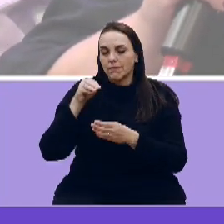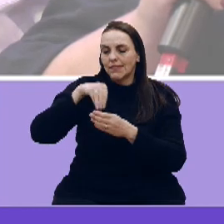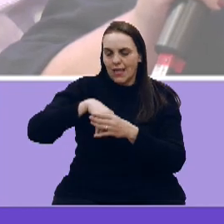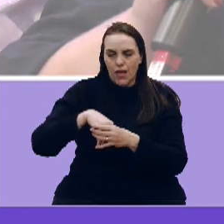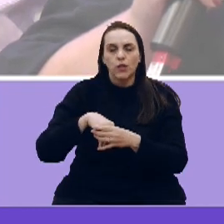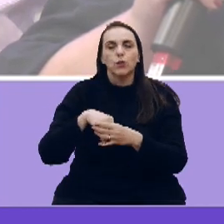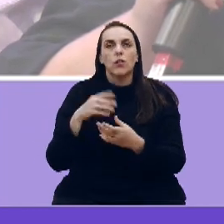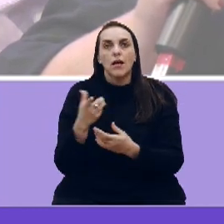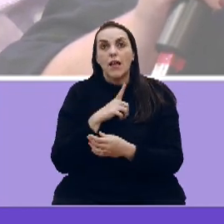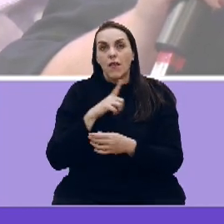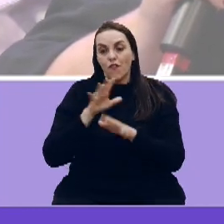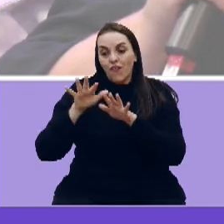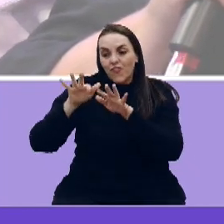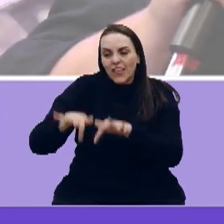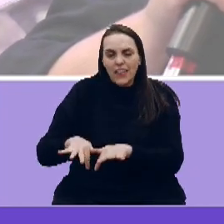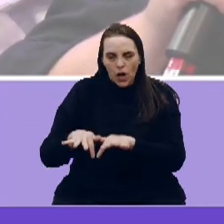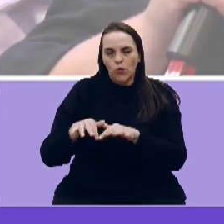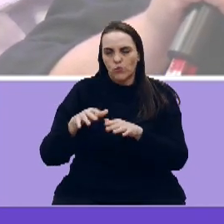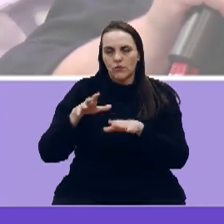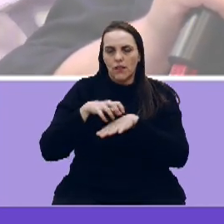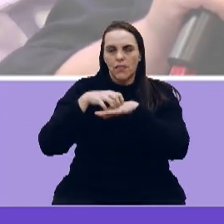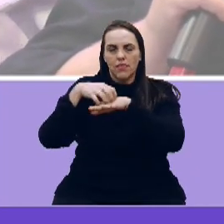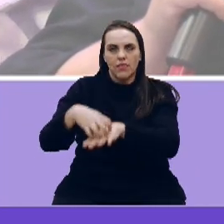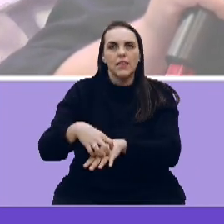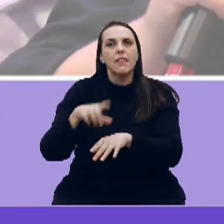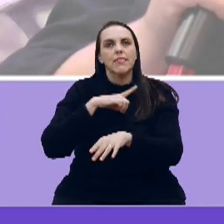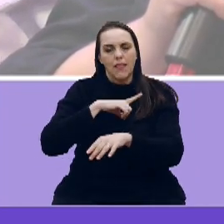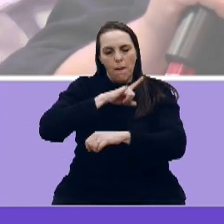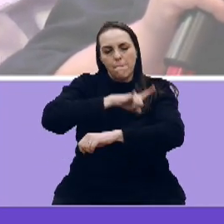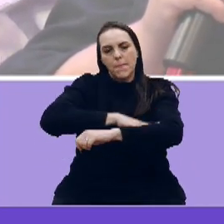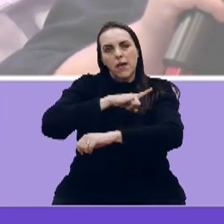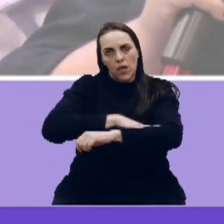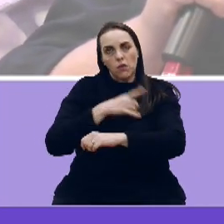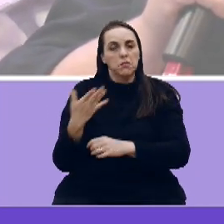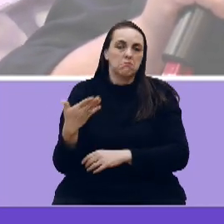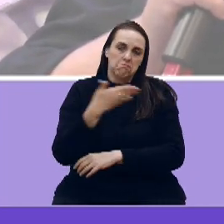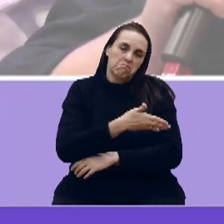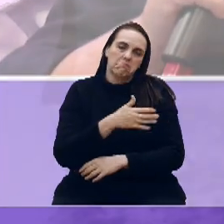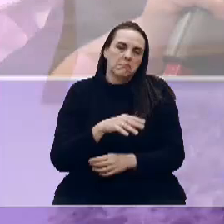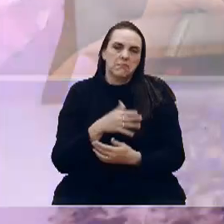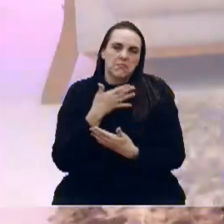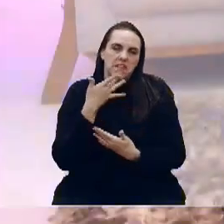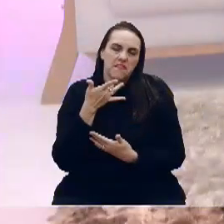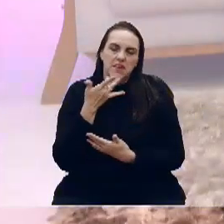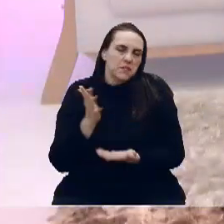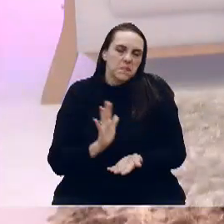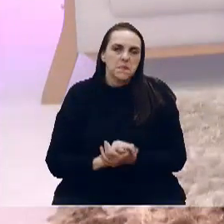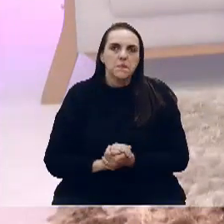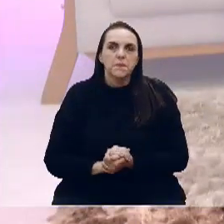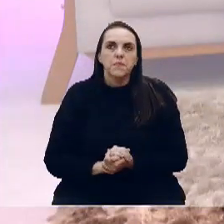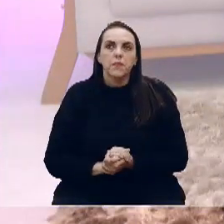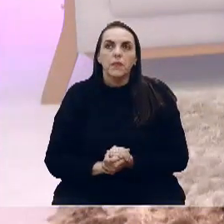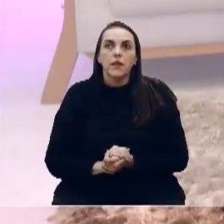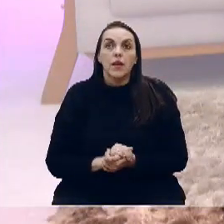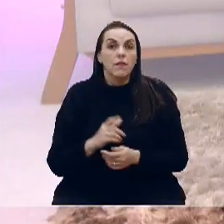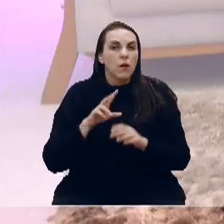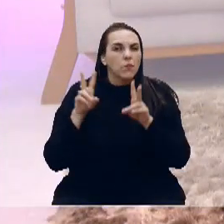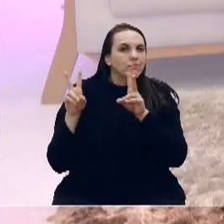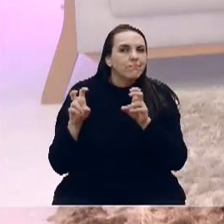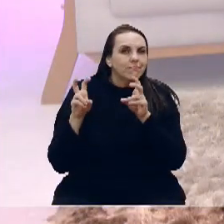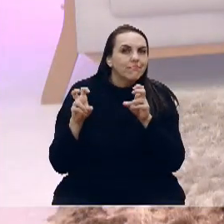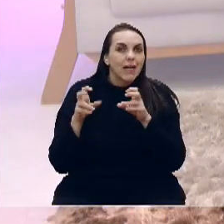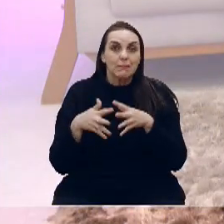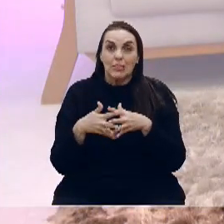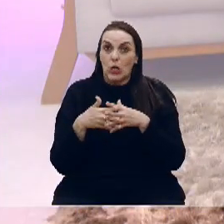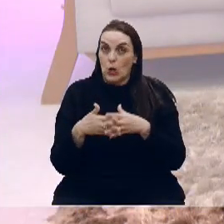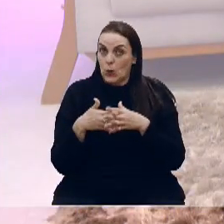aí nos finais de linha e agora tem os banheiros, né. Sim. Então aí... E vamos falar de um assunto um pouco mais